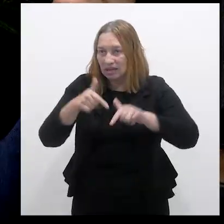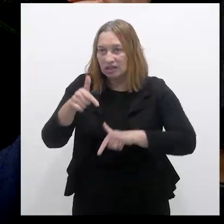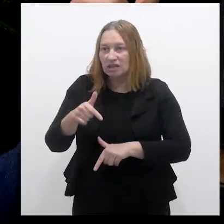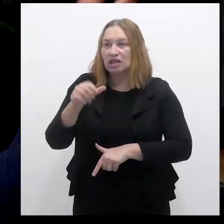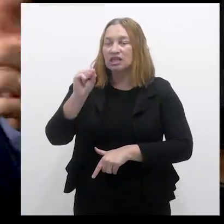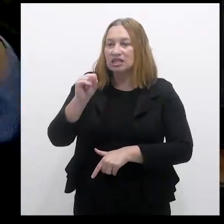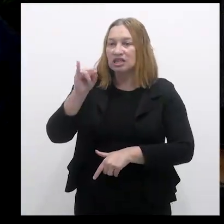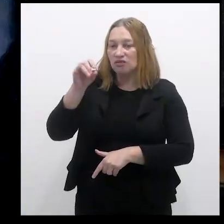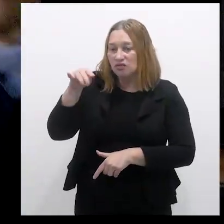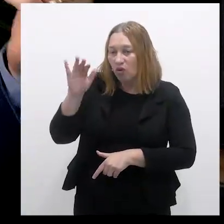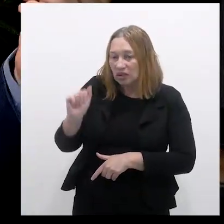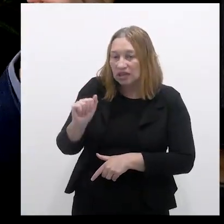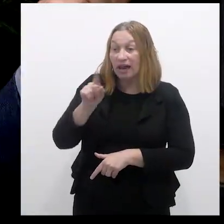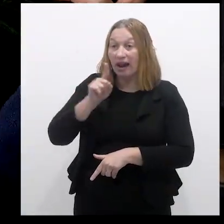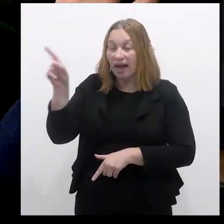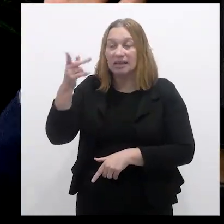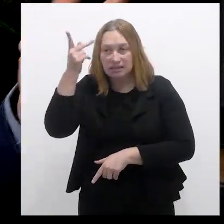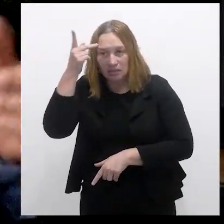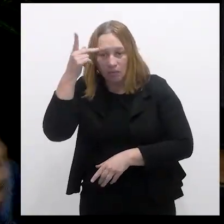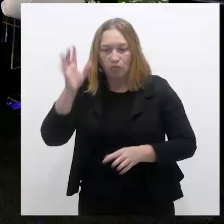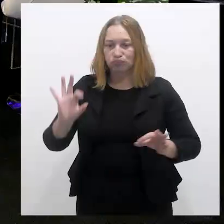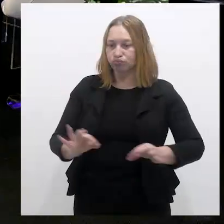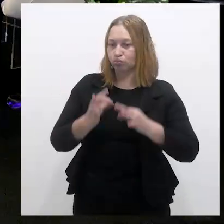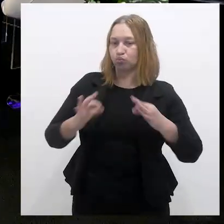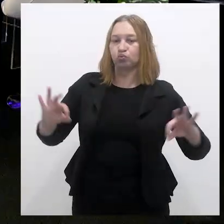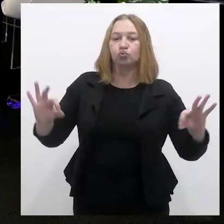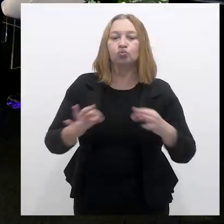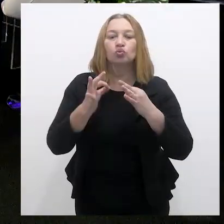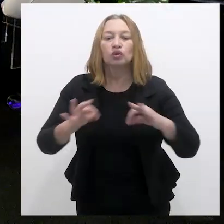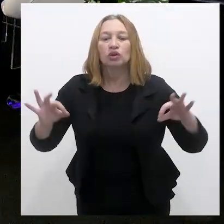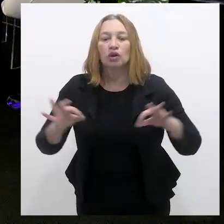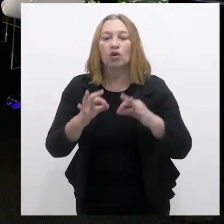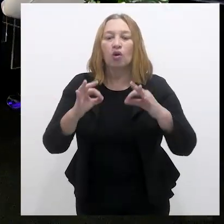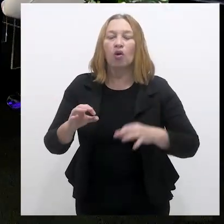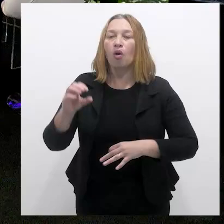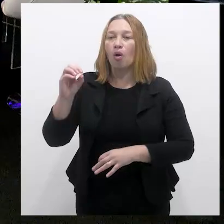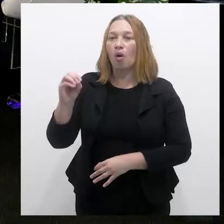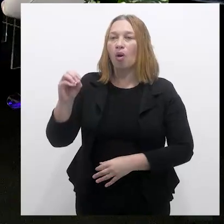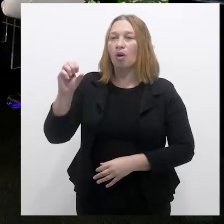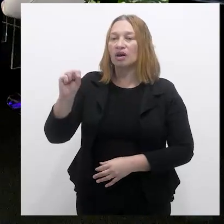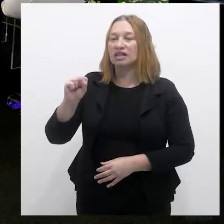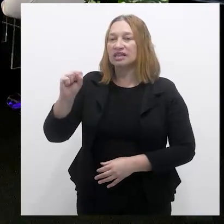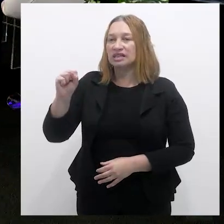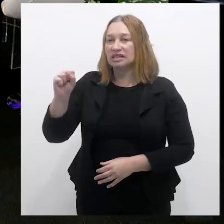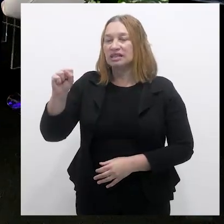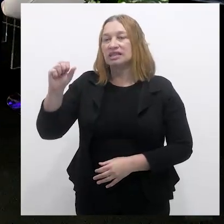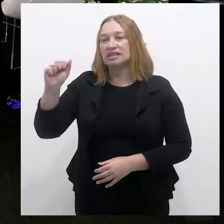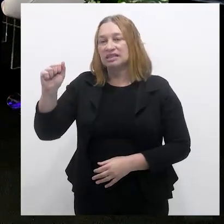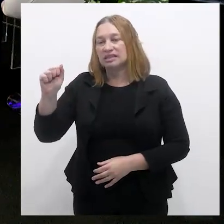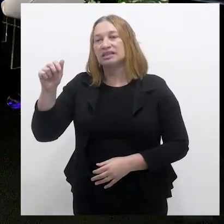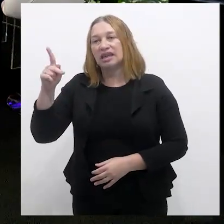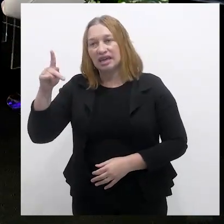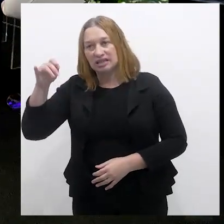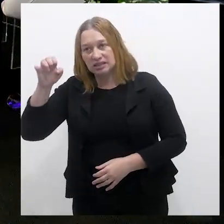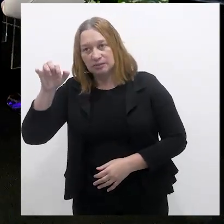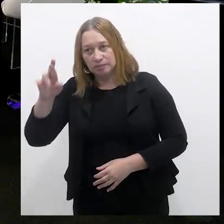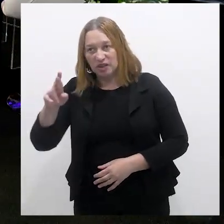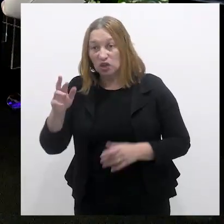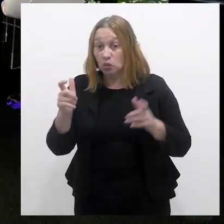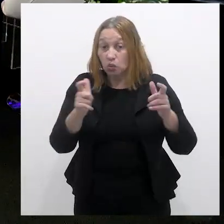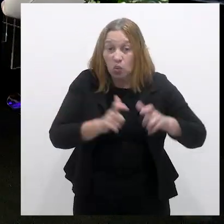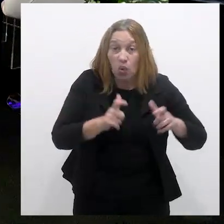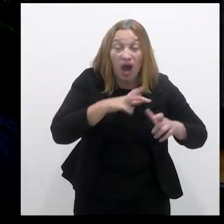sinfônicas do Foi. Brasil, que é a Sinfônica do Estado de São Paulo. De São Paulo, Levou isso. a USESP de um lugar horrível que ela